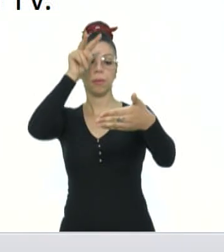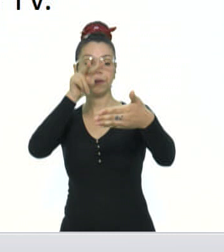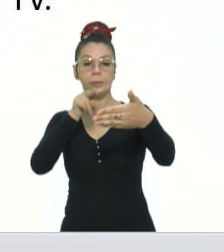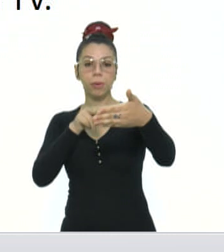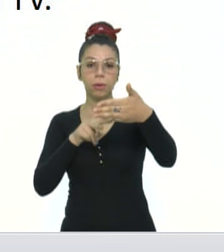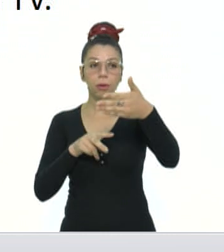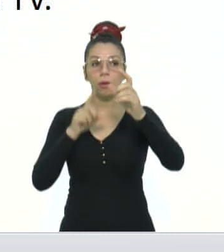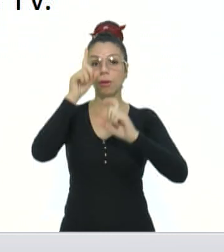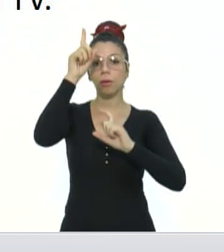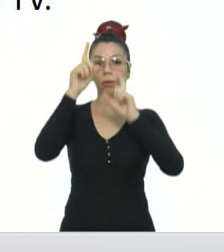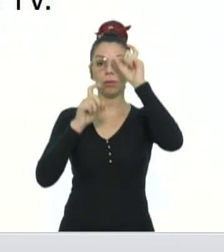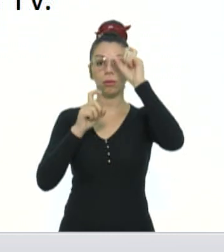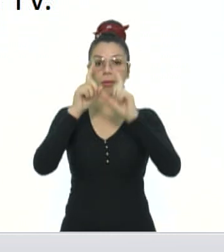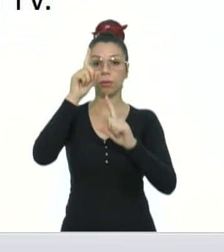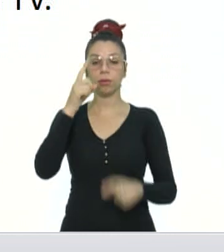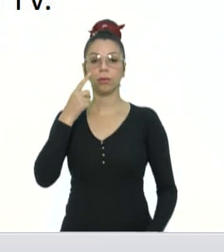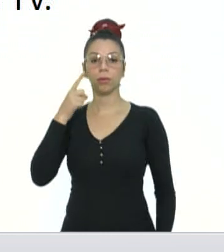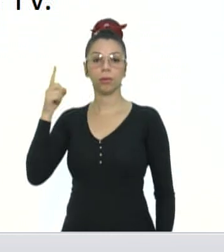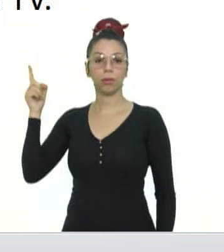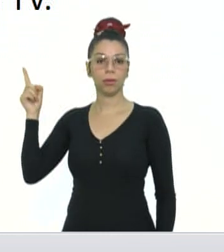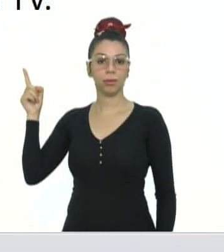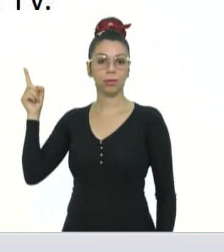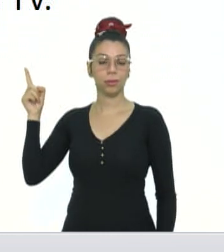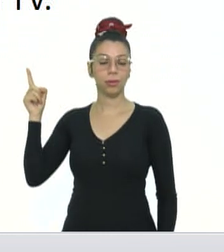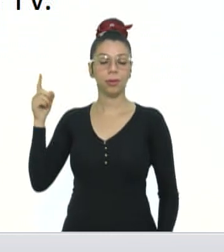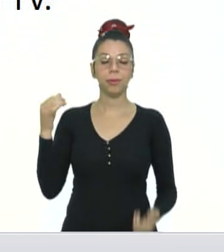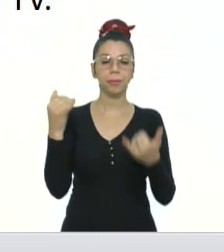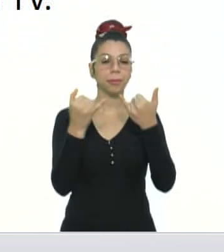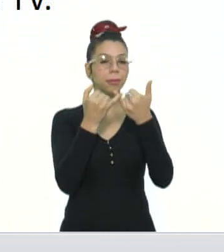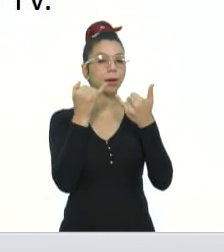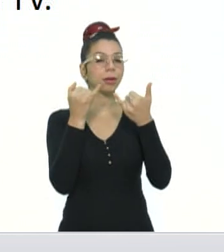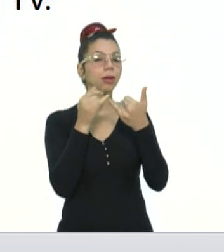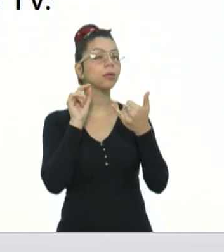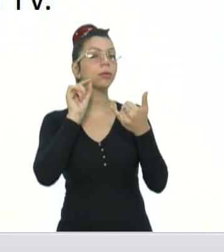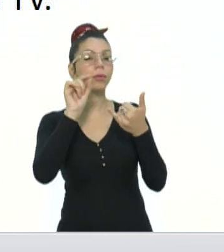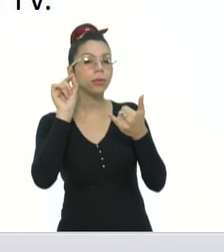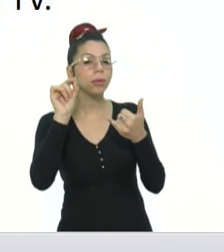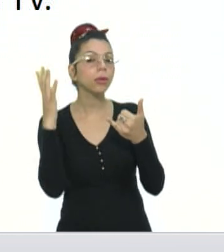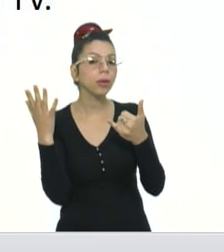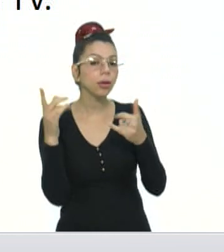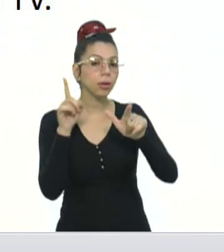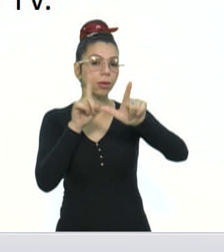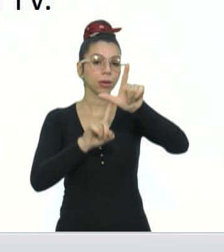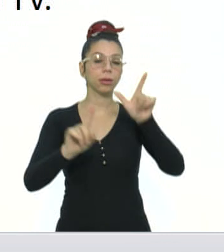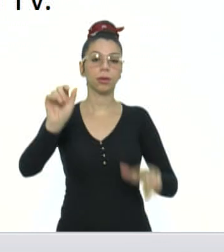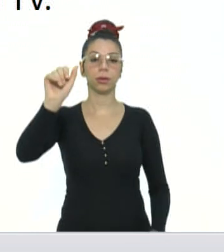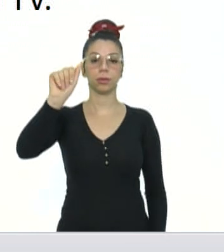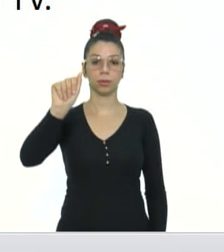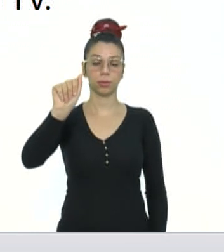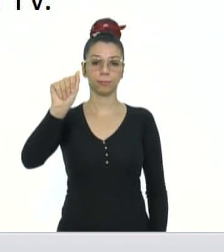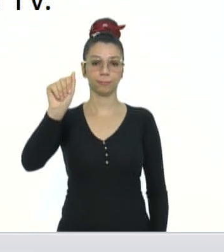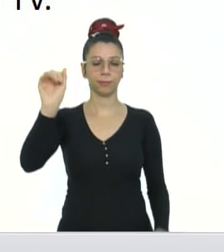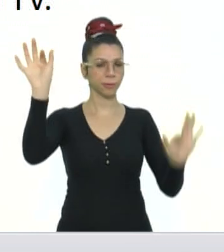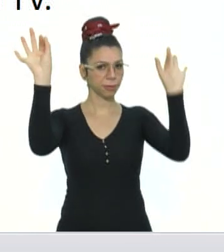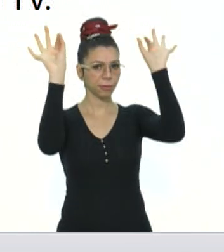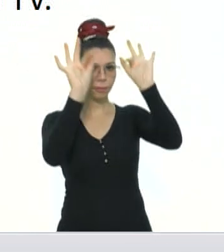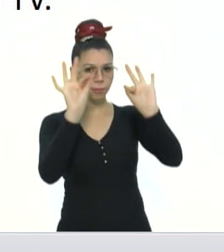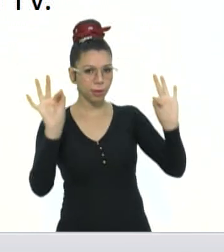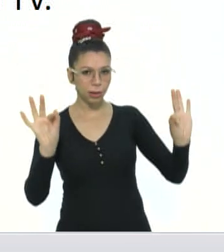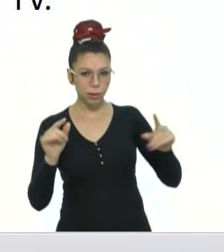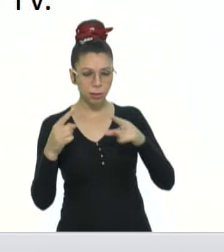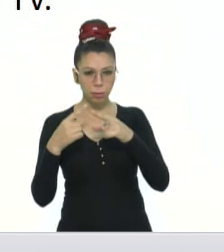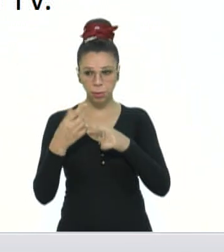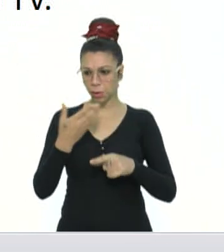facial do nosso protagonista. Ele parece estar. Letra A. Feliz por ter